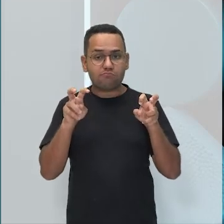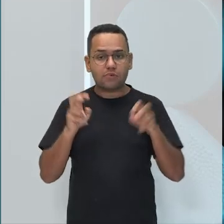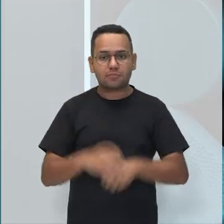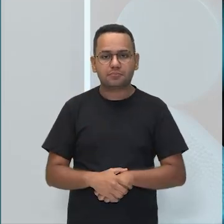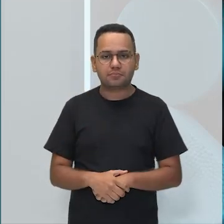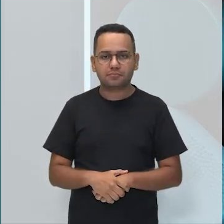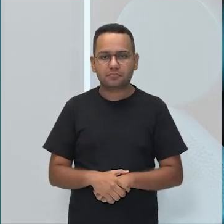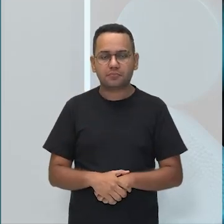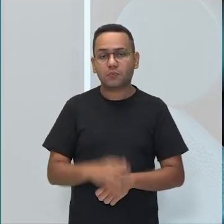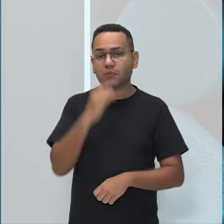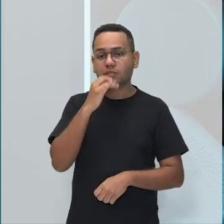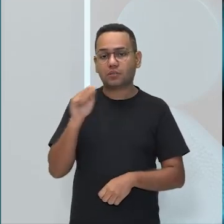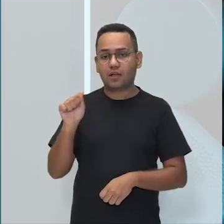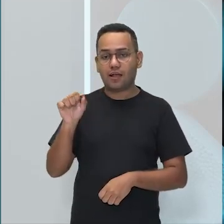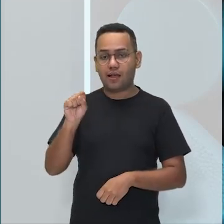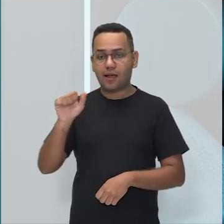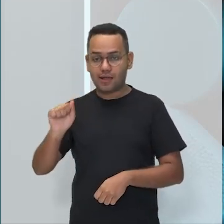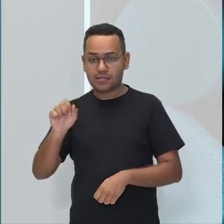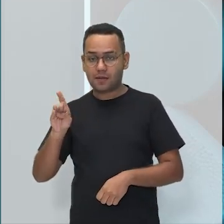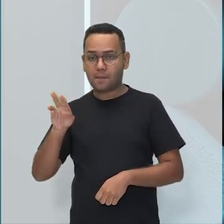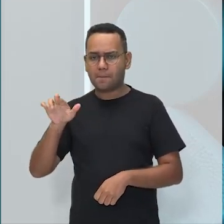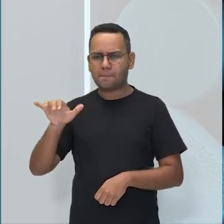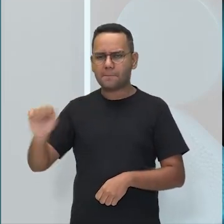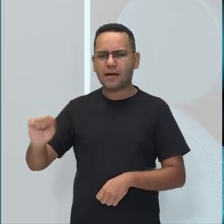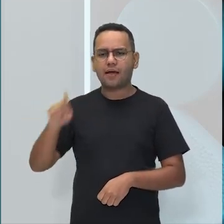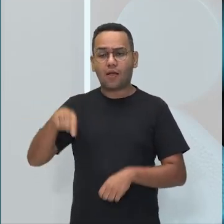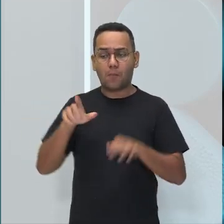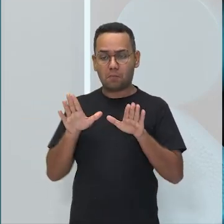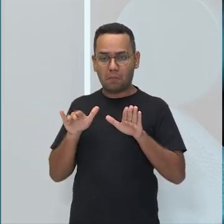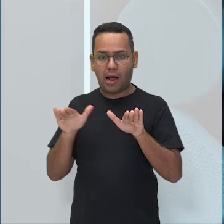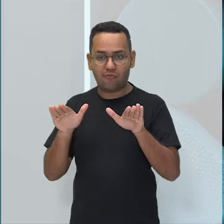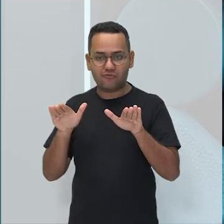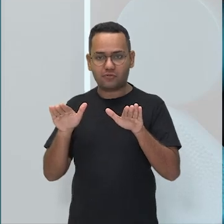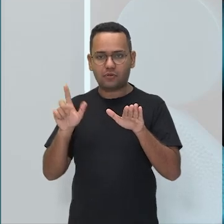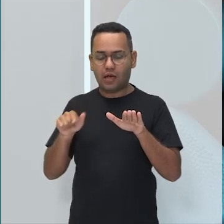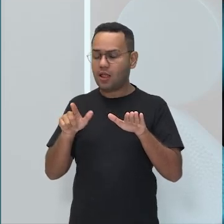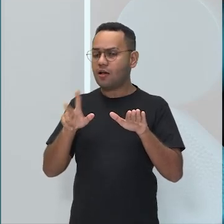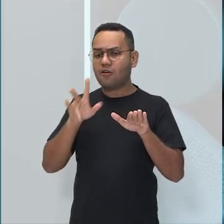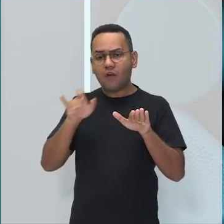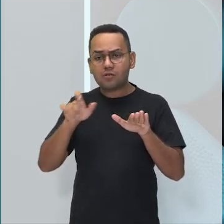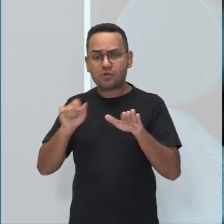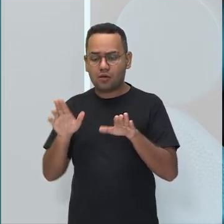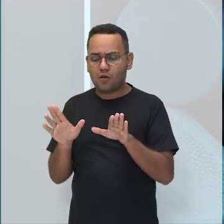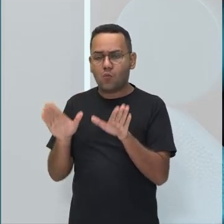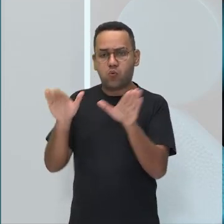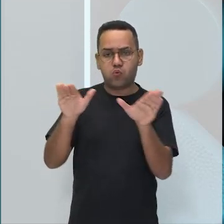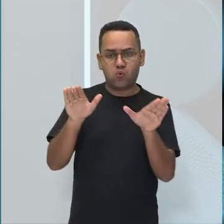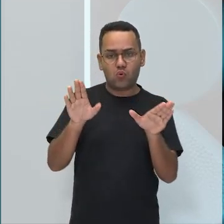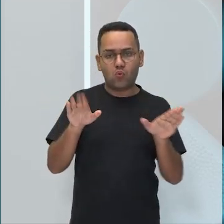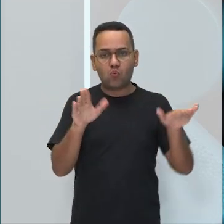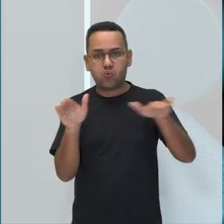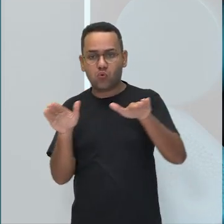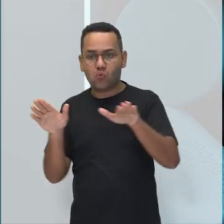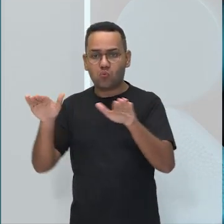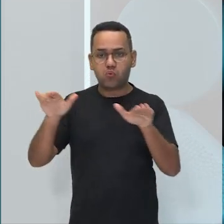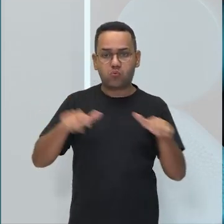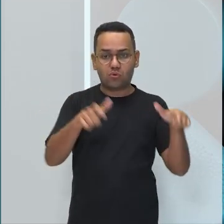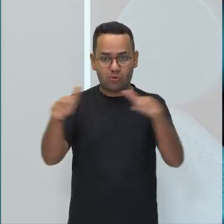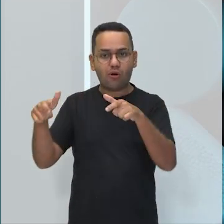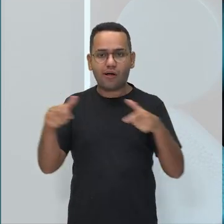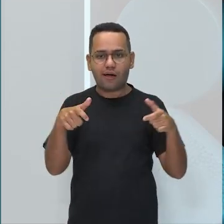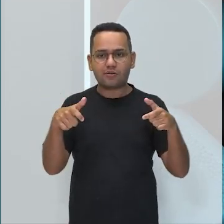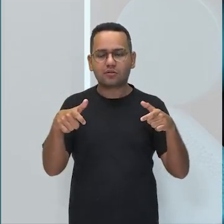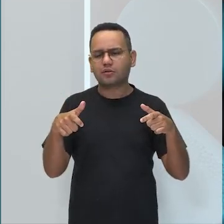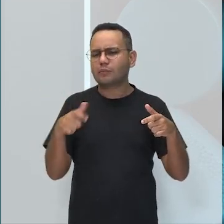que a asa branca é uma ave migratória, uma ave que se desloca, então esse sertanejo também é uma ave